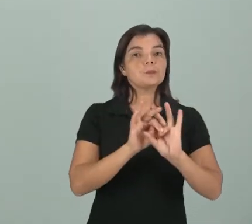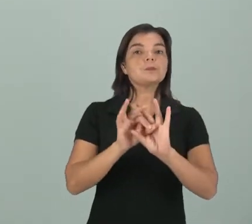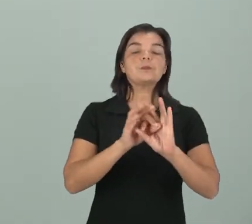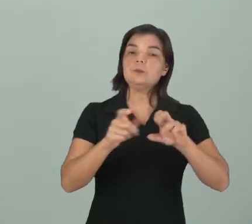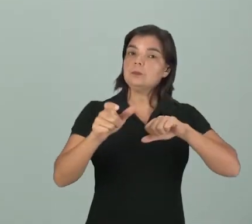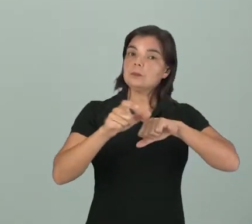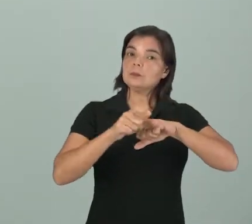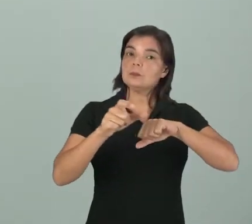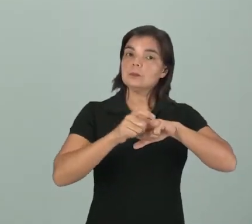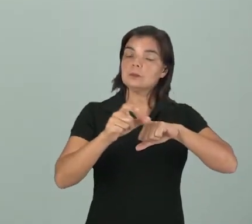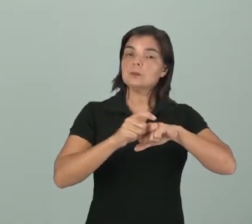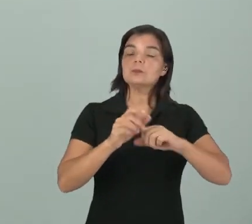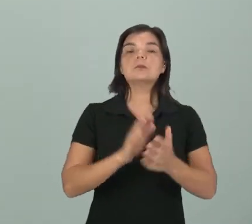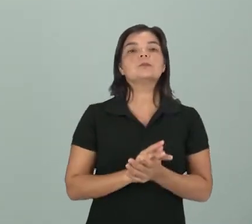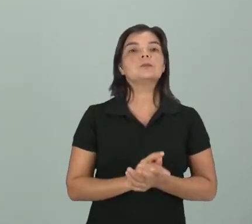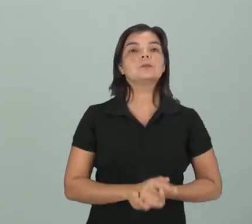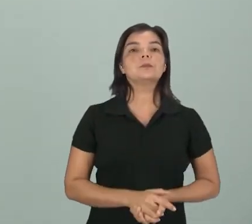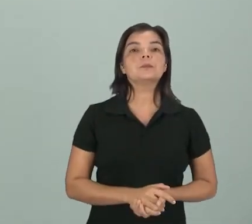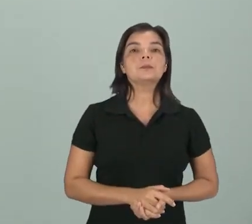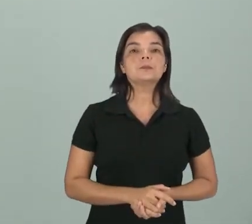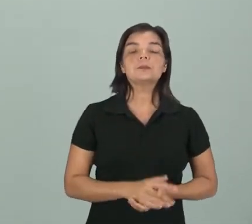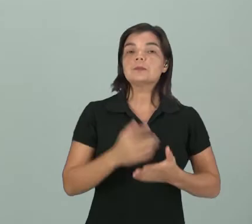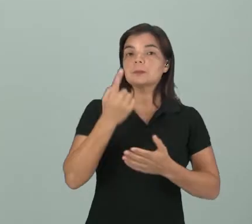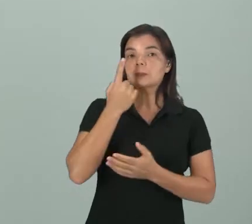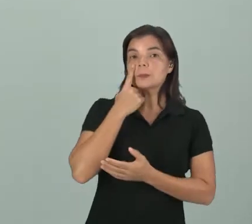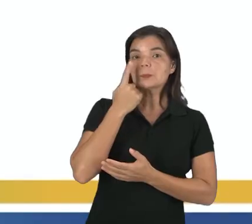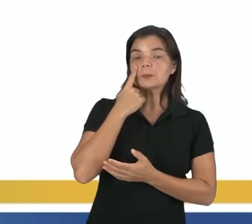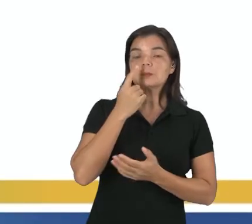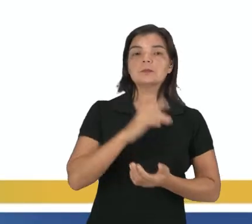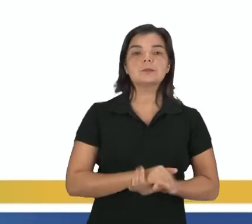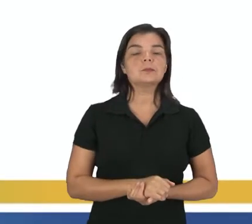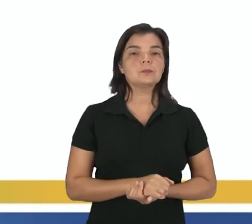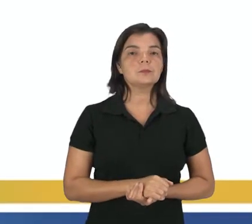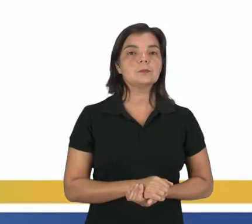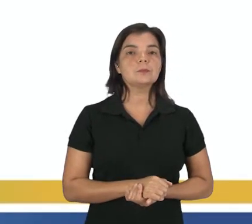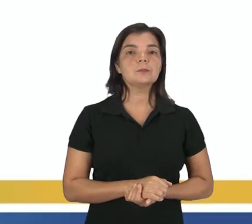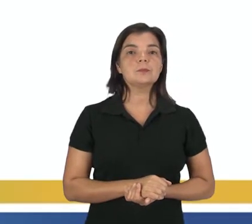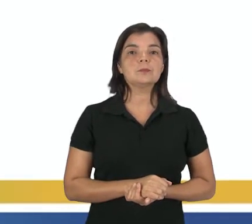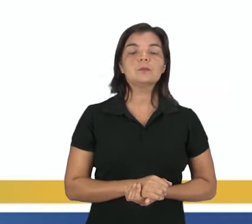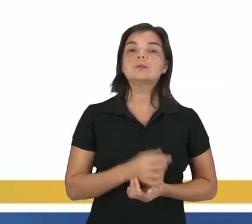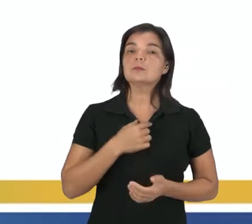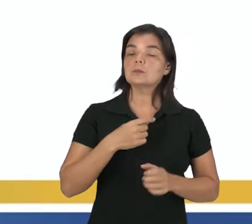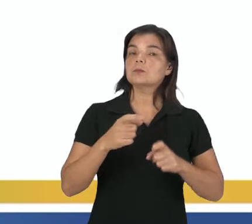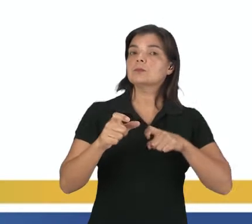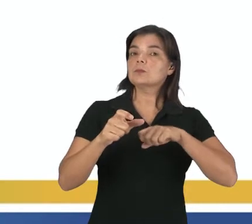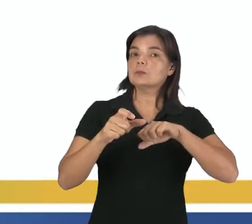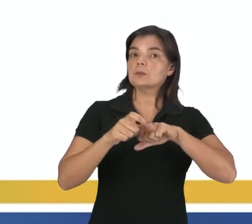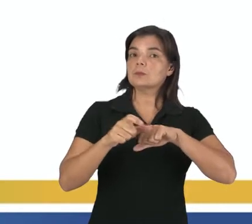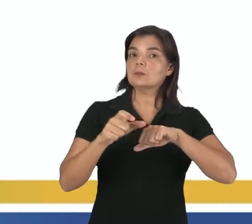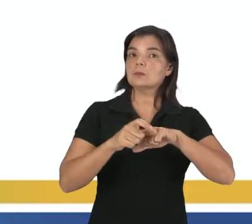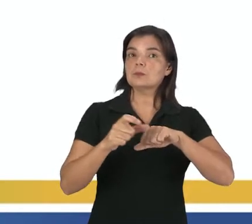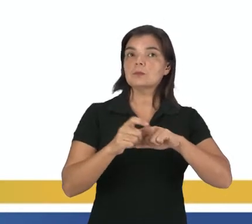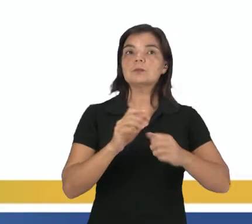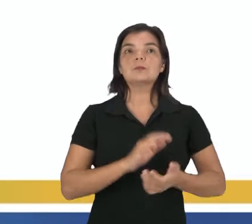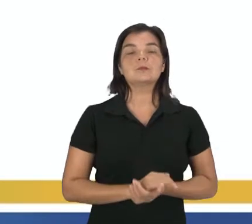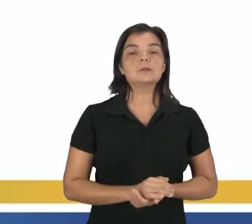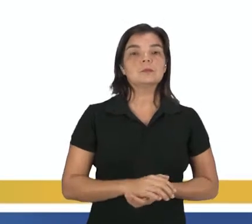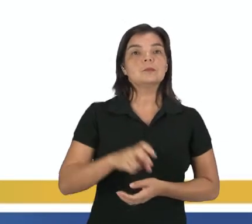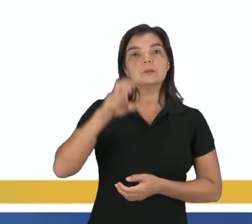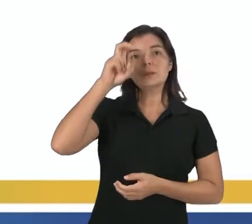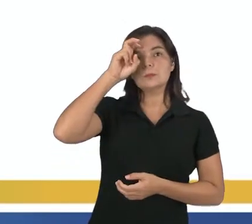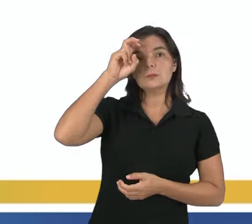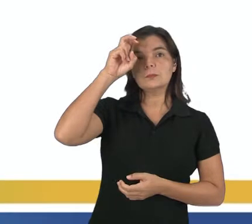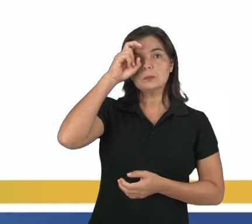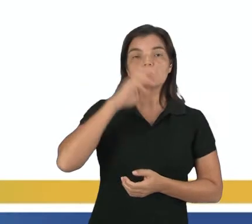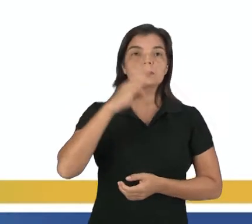esses substantivos que estão destacados. Olhem só, gente, novamente os substantivos destacados: